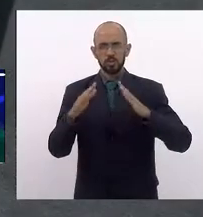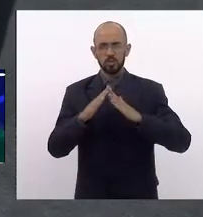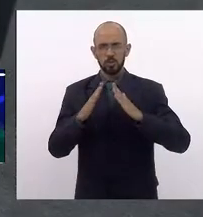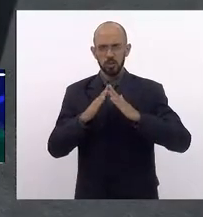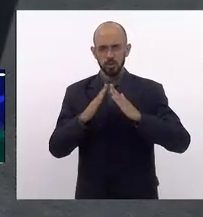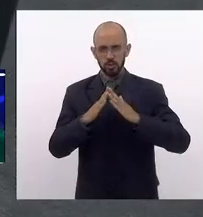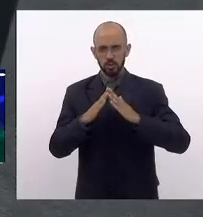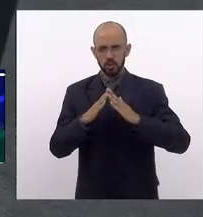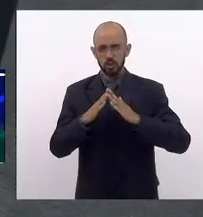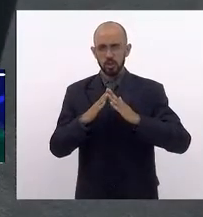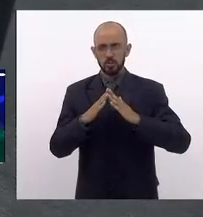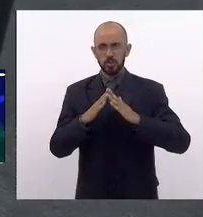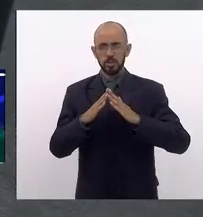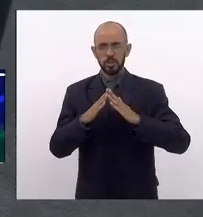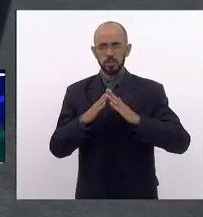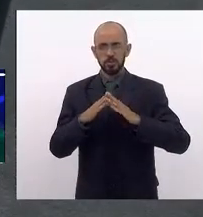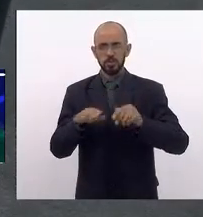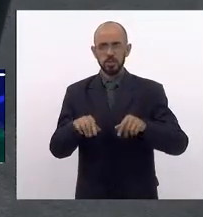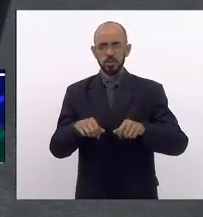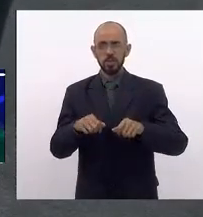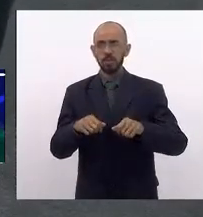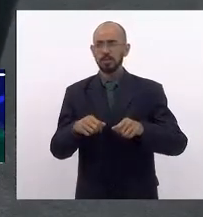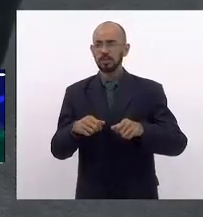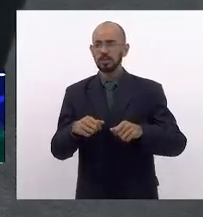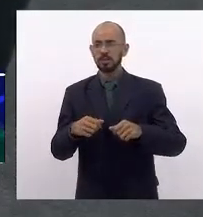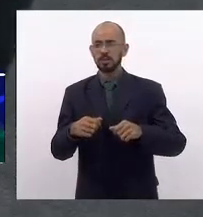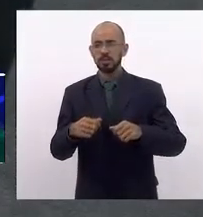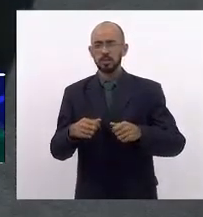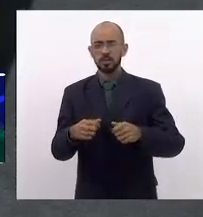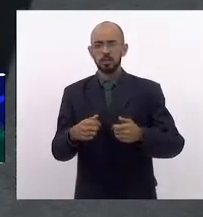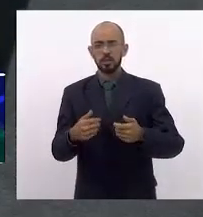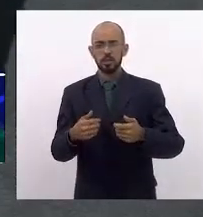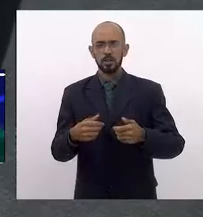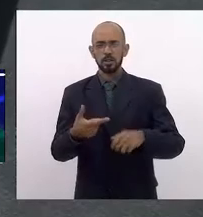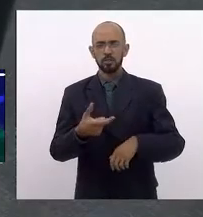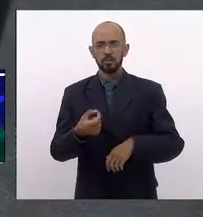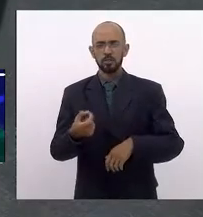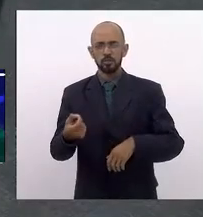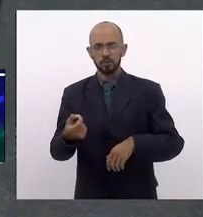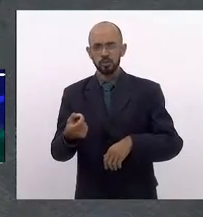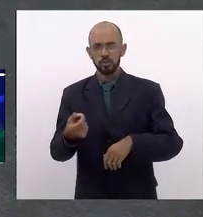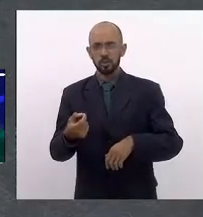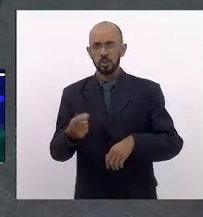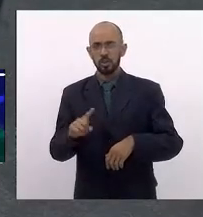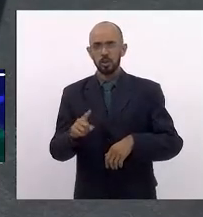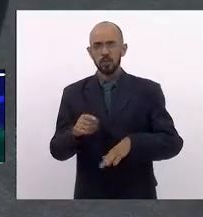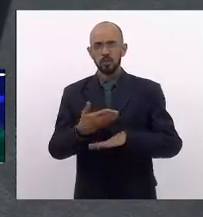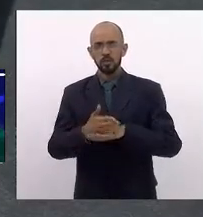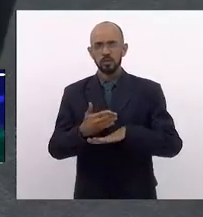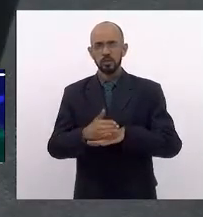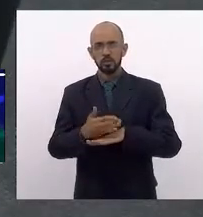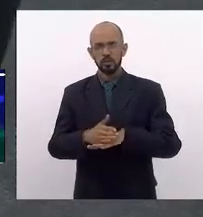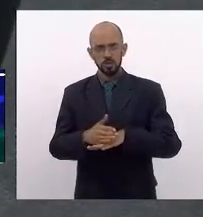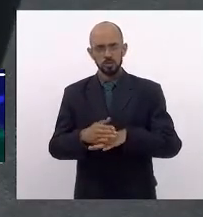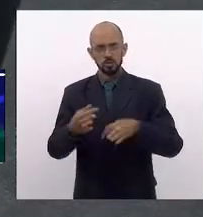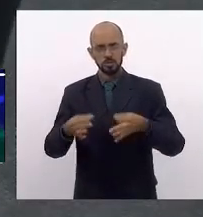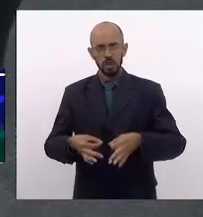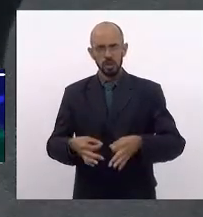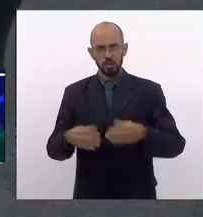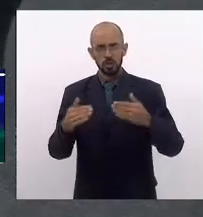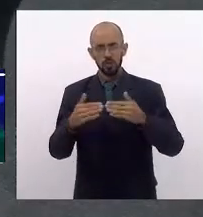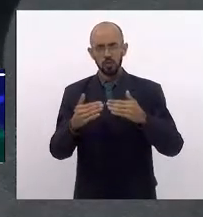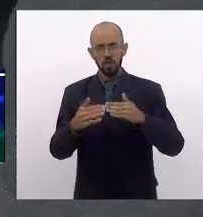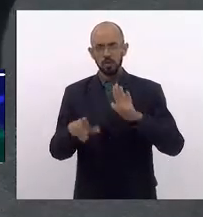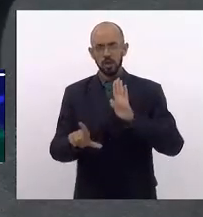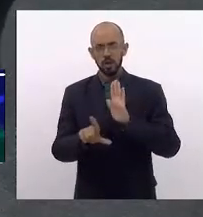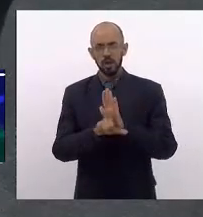tanto vídeo é um seu período Quanto cresce no seu período 11/2020 também não executaram devidamente na forma da Lei